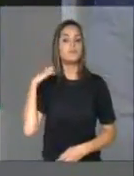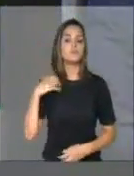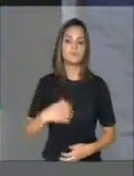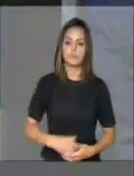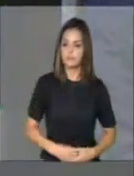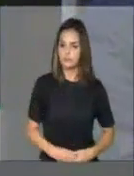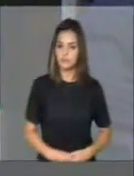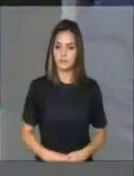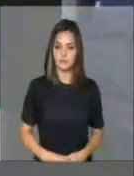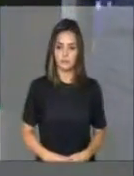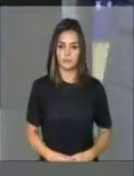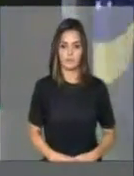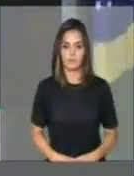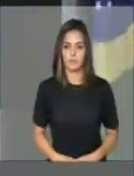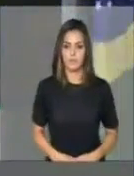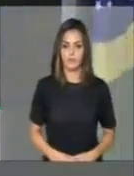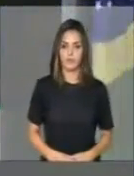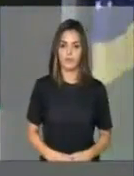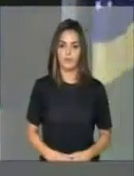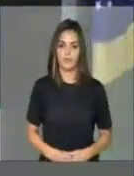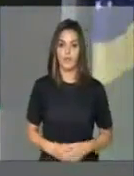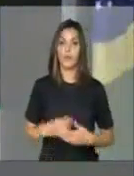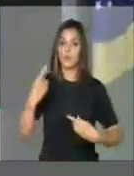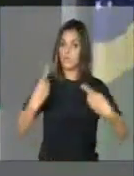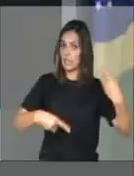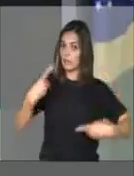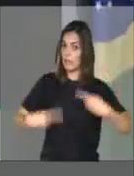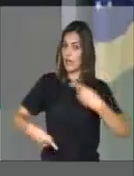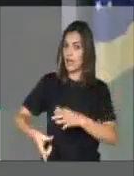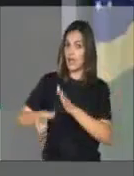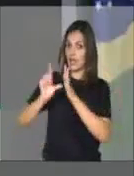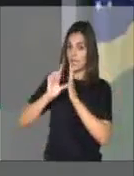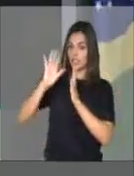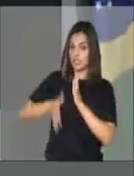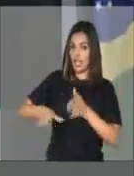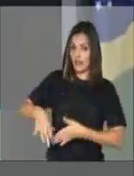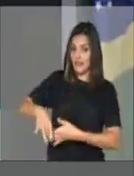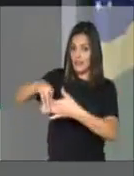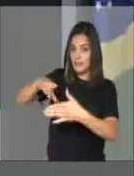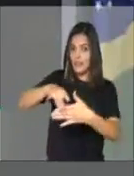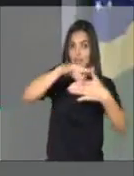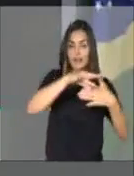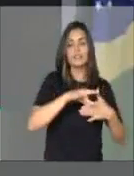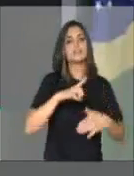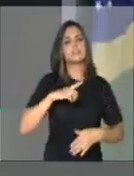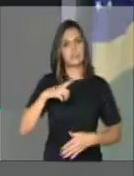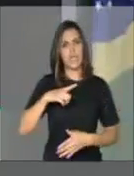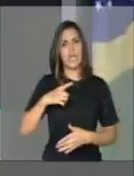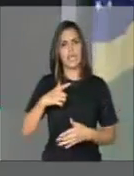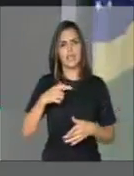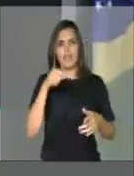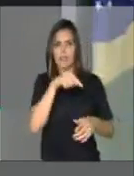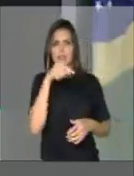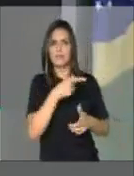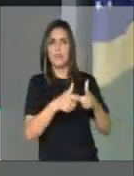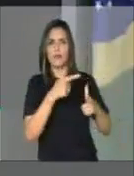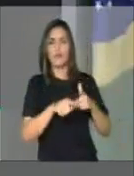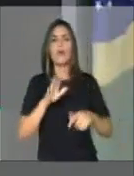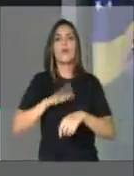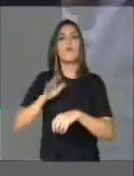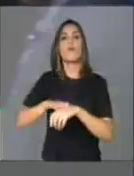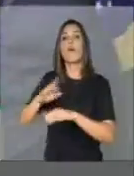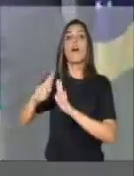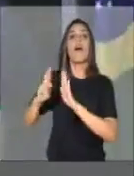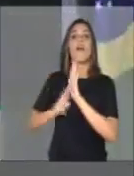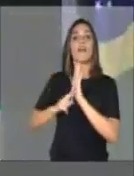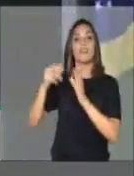maior polêmica no plenário, de acordo com o debate realizado com as lideranças, falaremos agora sobre as